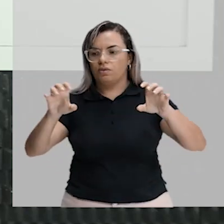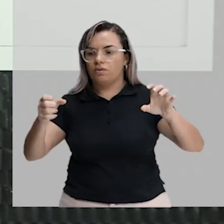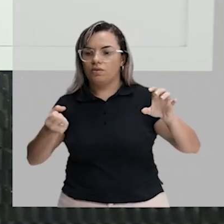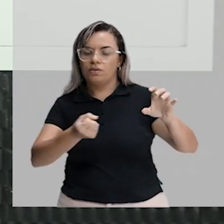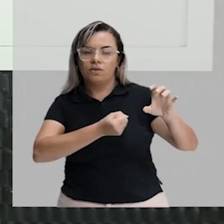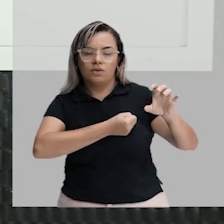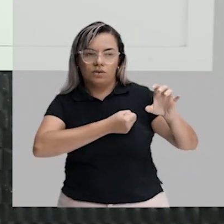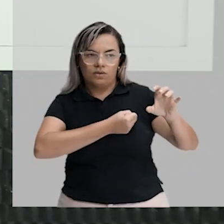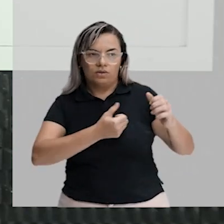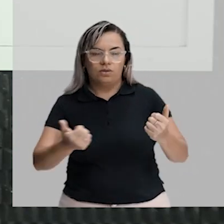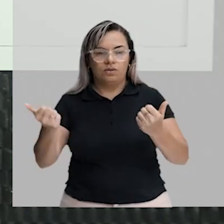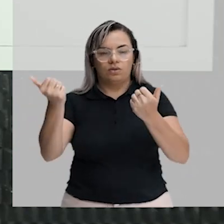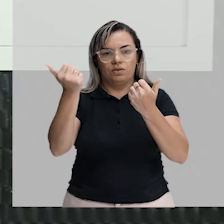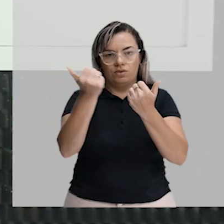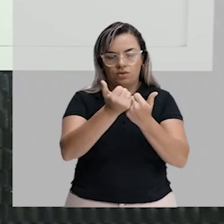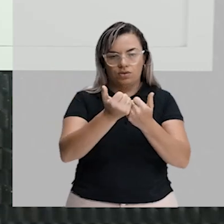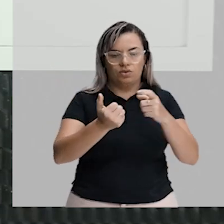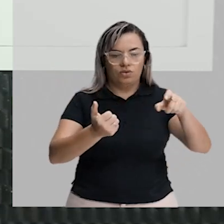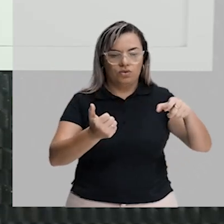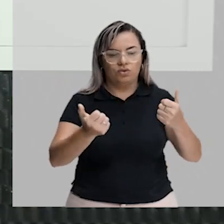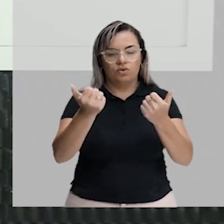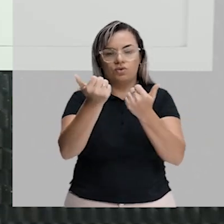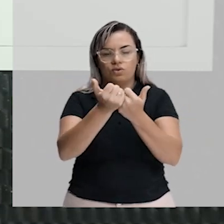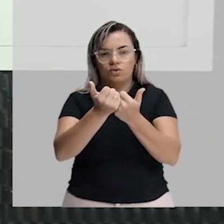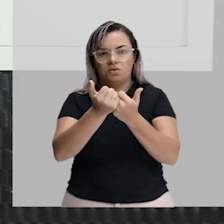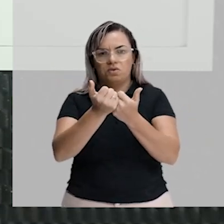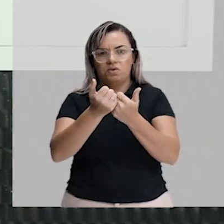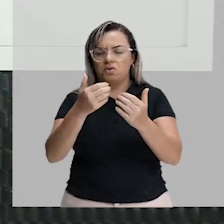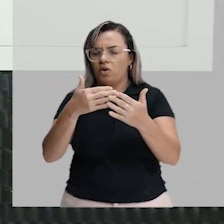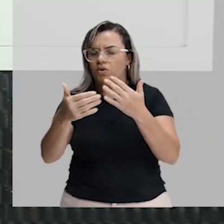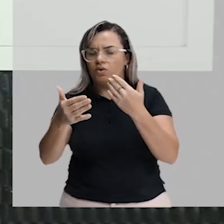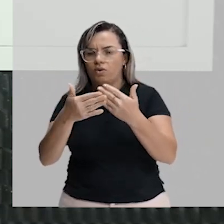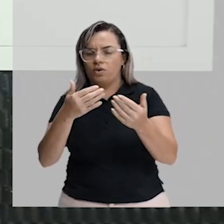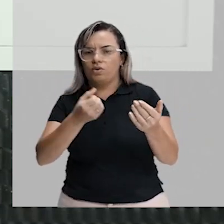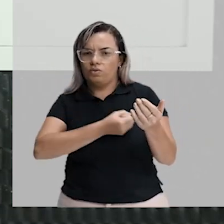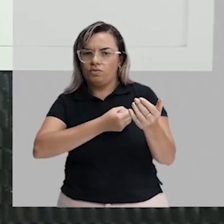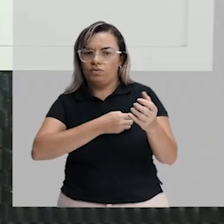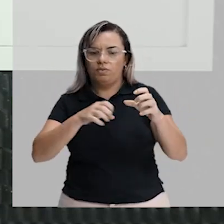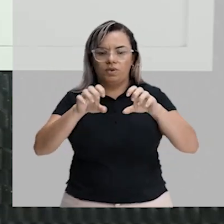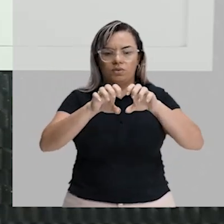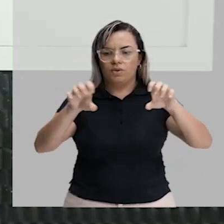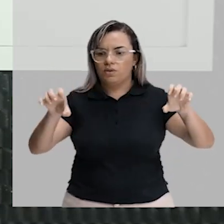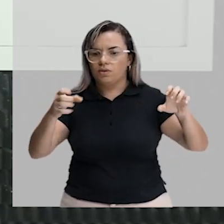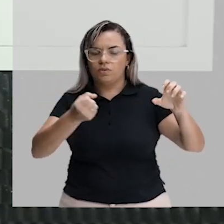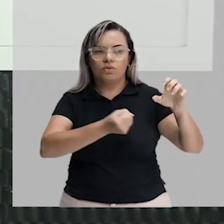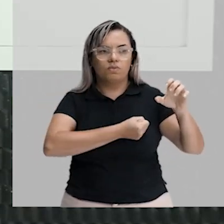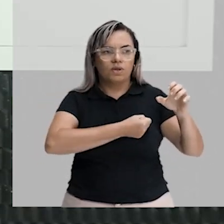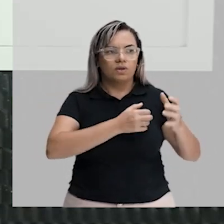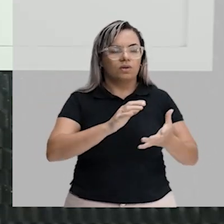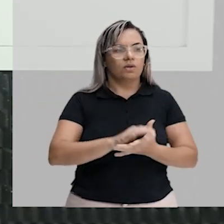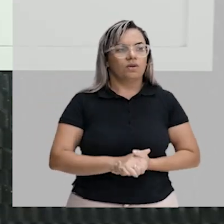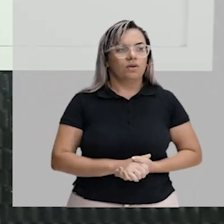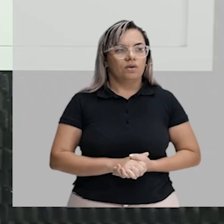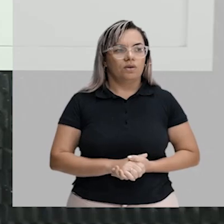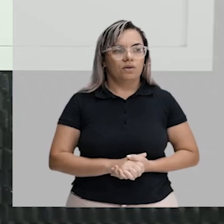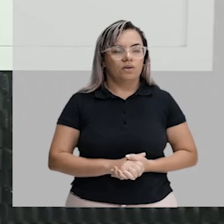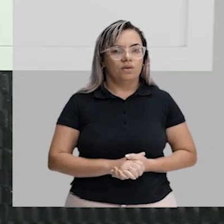momento que você substitui o x por um número, a expressão algébrica vira uma expressão numérica. Então,